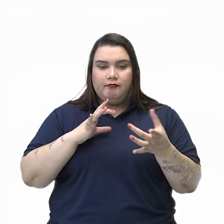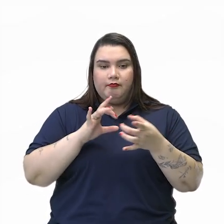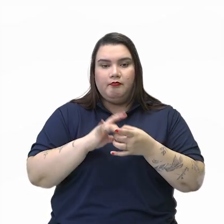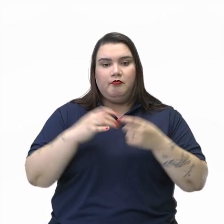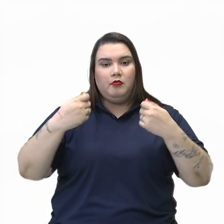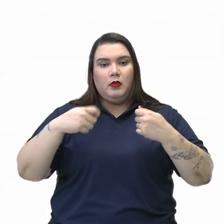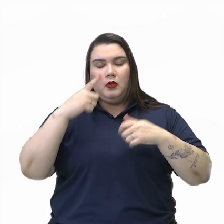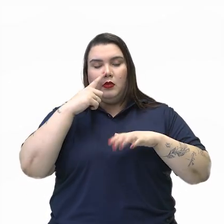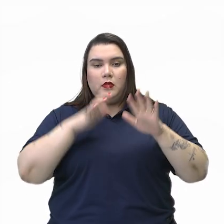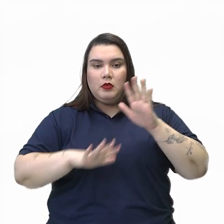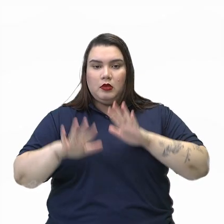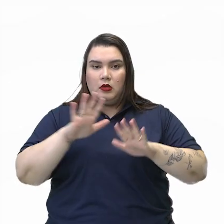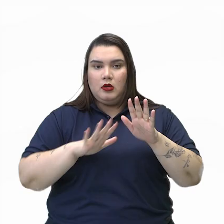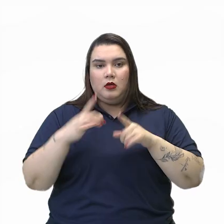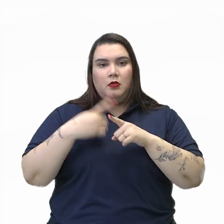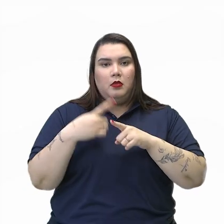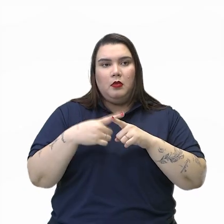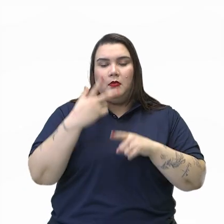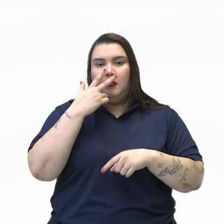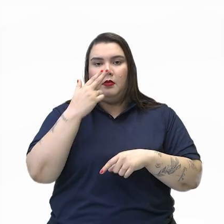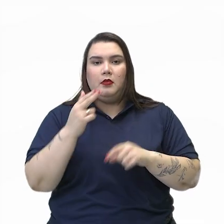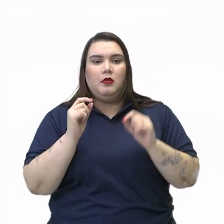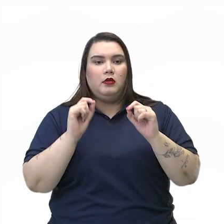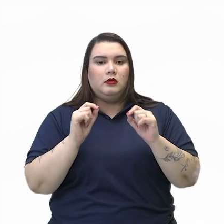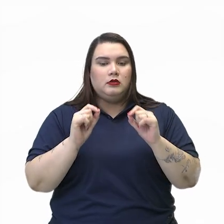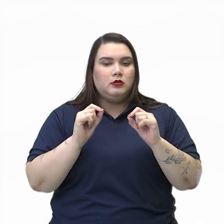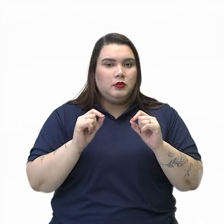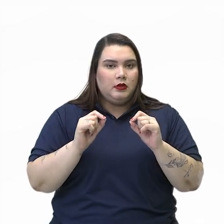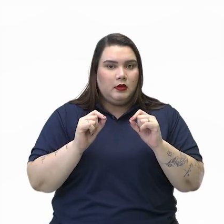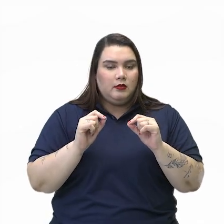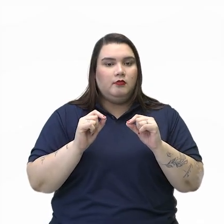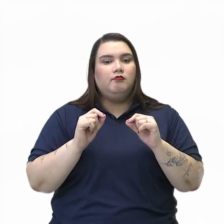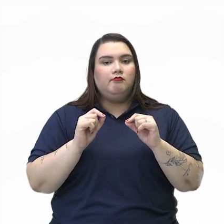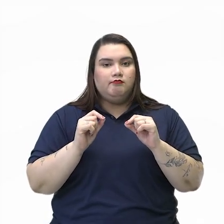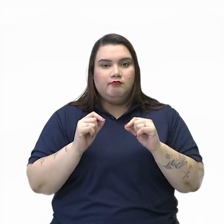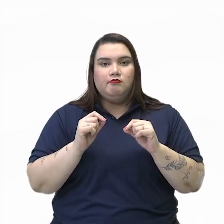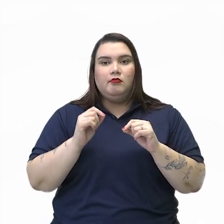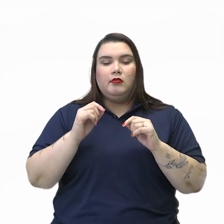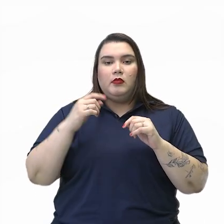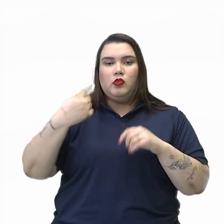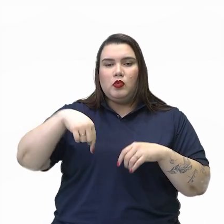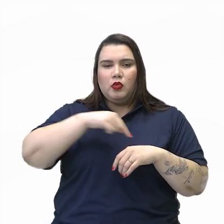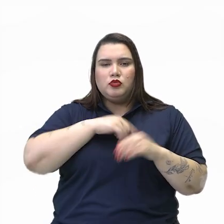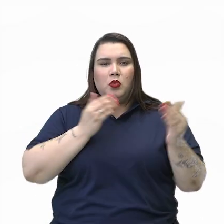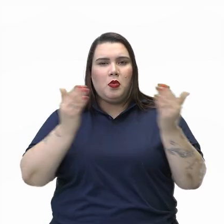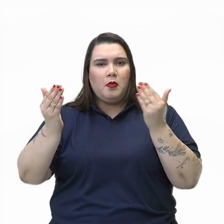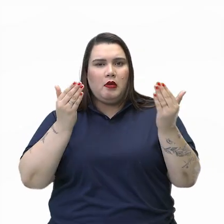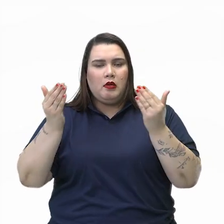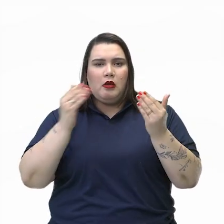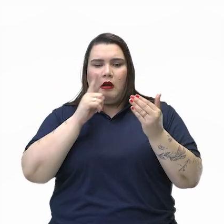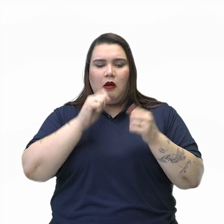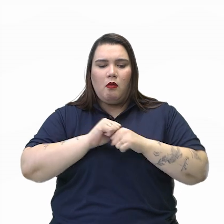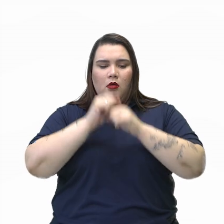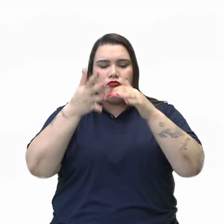ter cuidado, porque é como se fossem águas profundas, onde de cima eu consigo